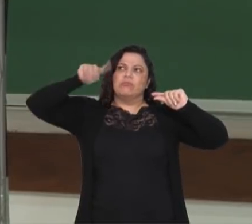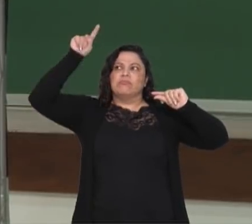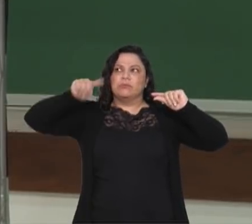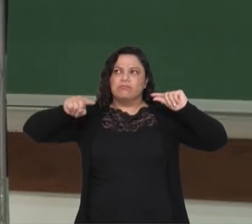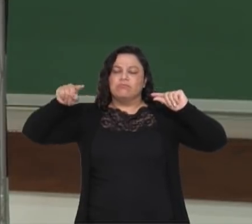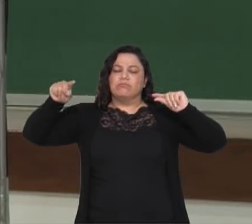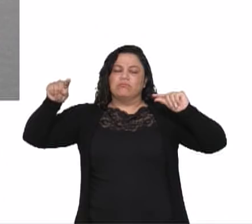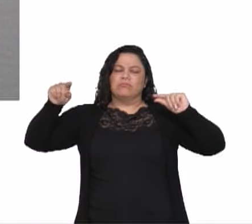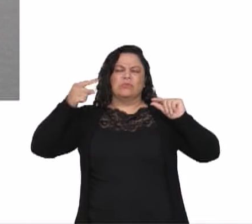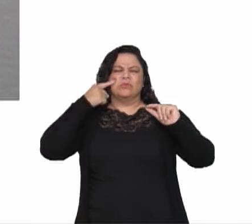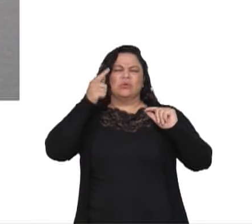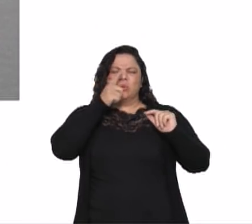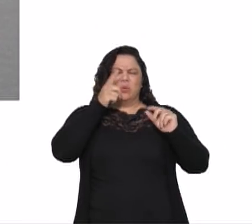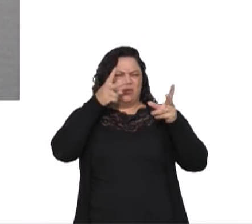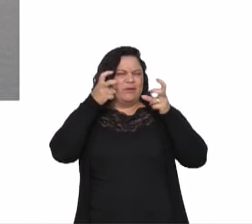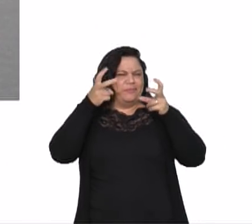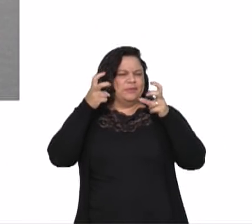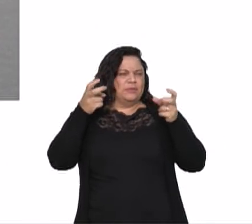observarem.